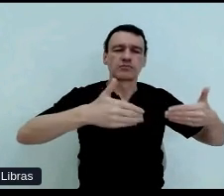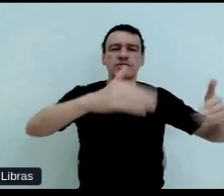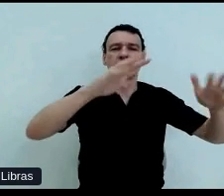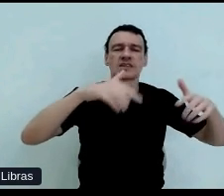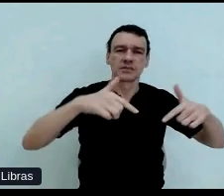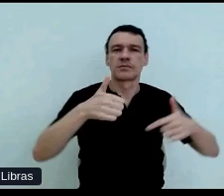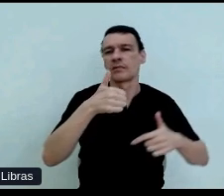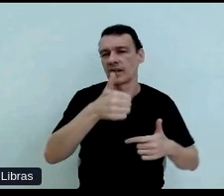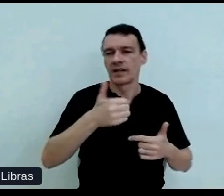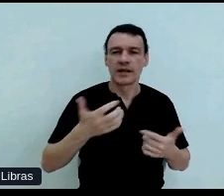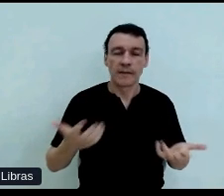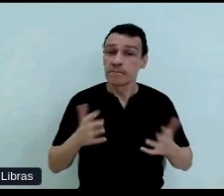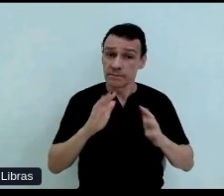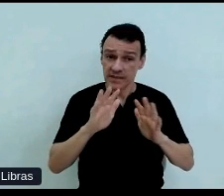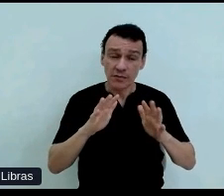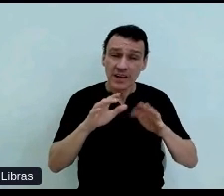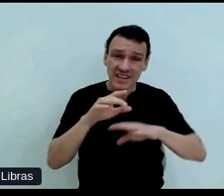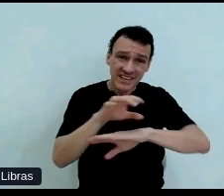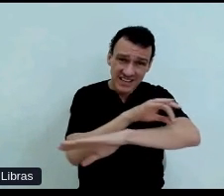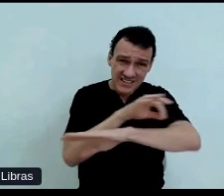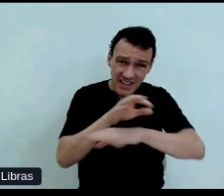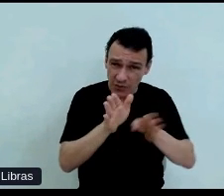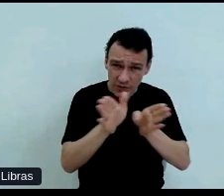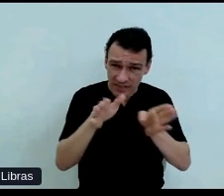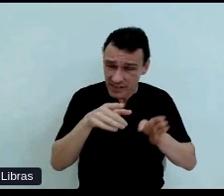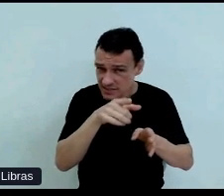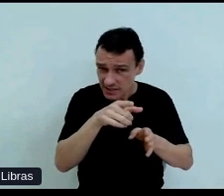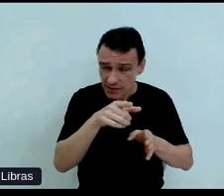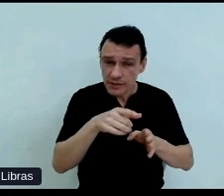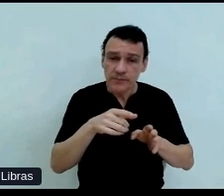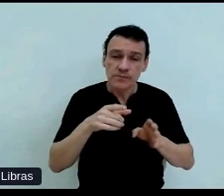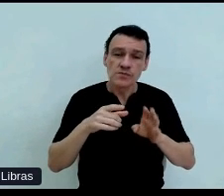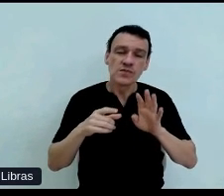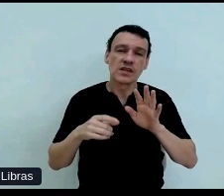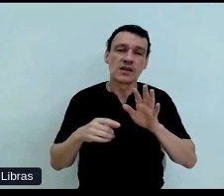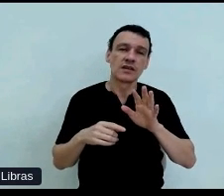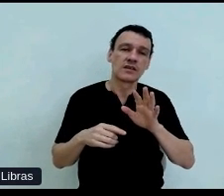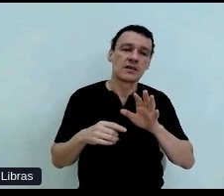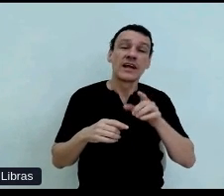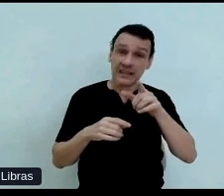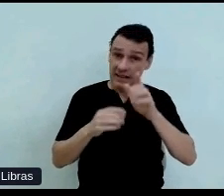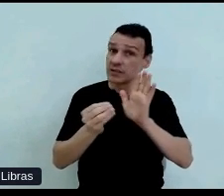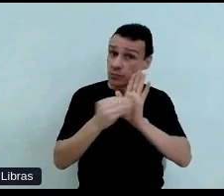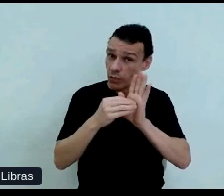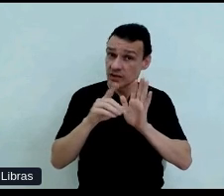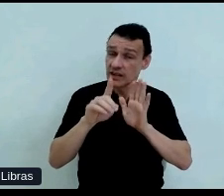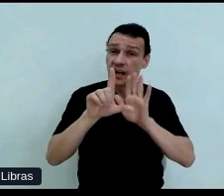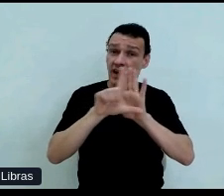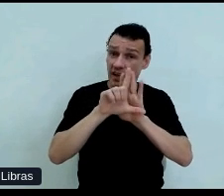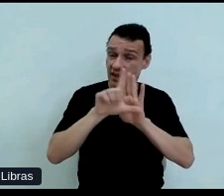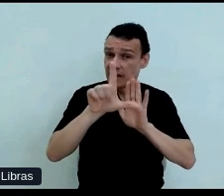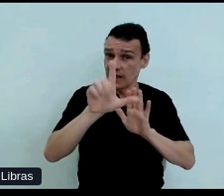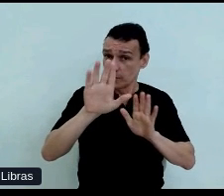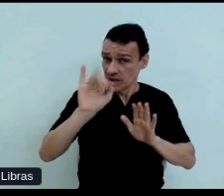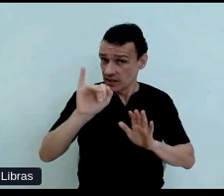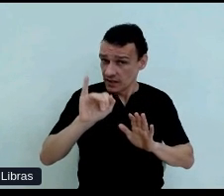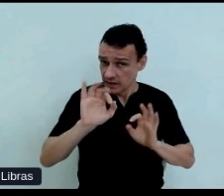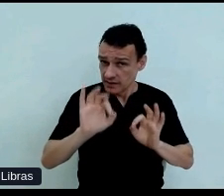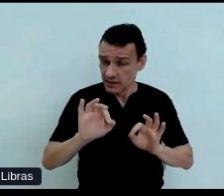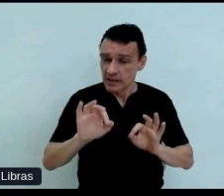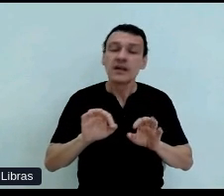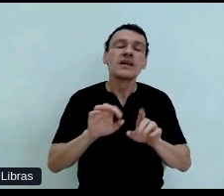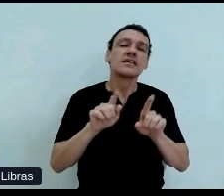equidade, né? Trazer equidade para todas as pessoas, todo mundo partir de um mesmo princípio, todo mundo partindo de um